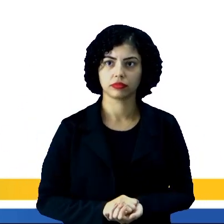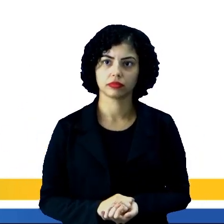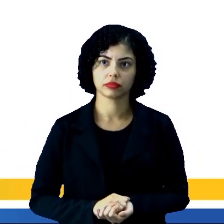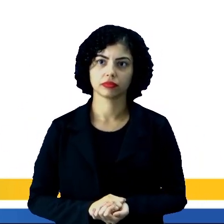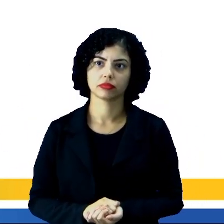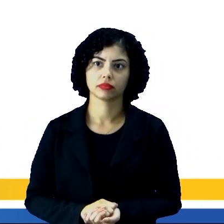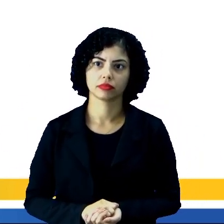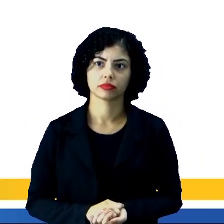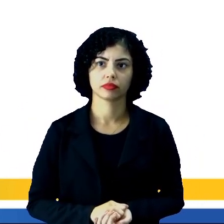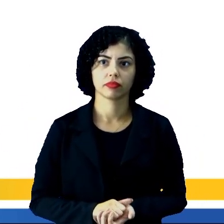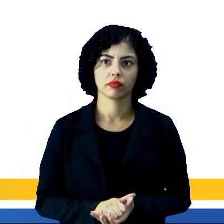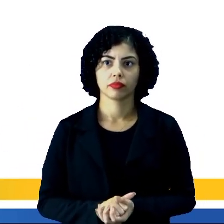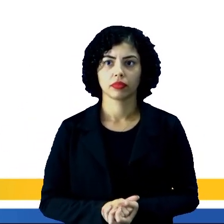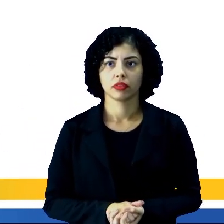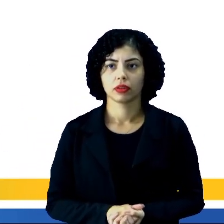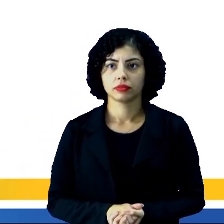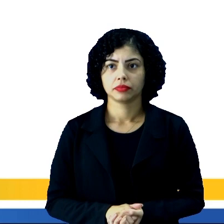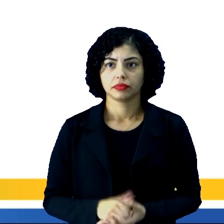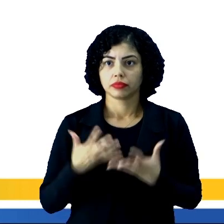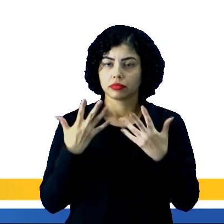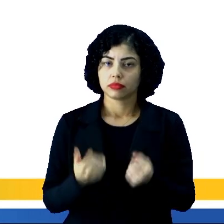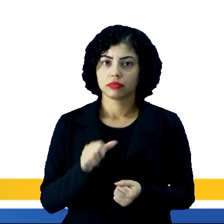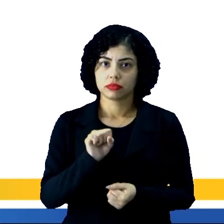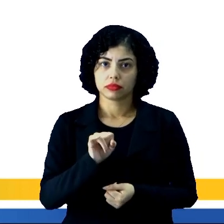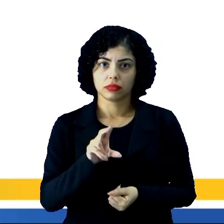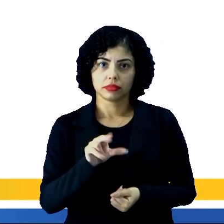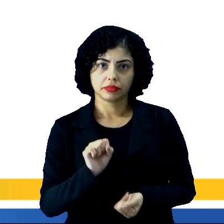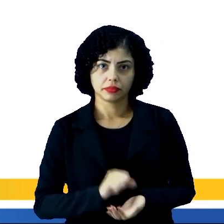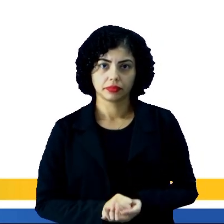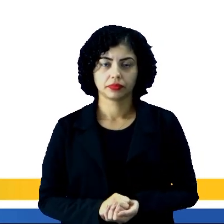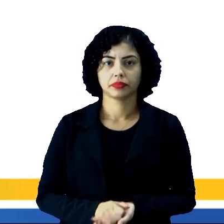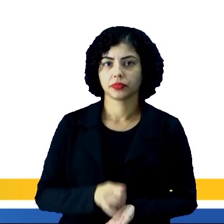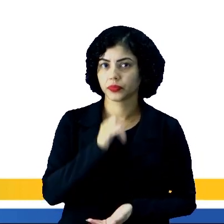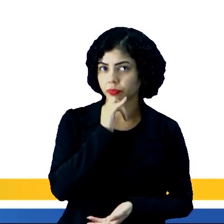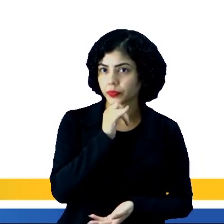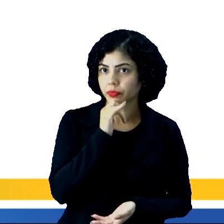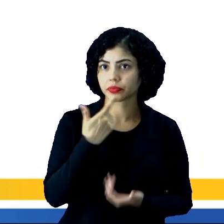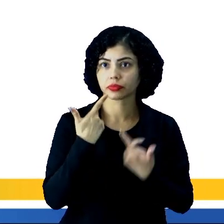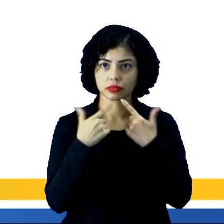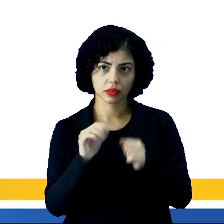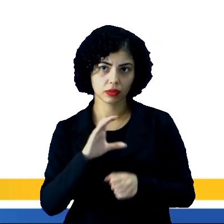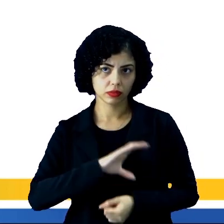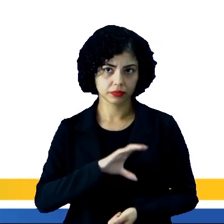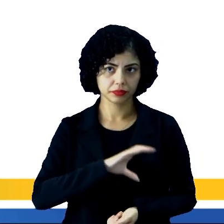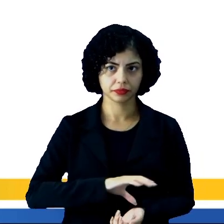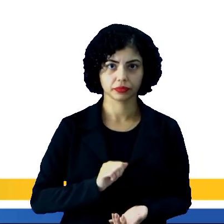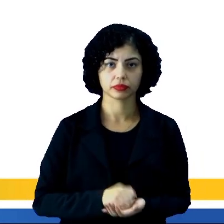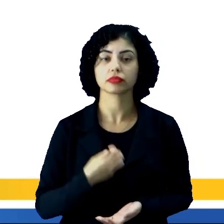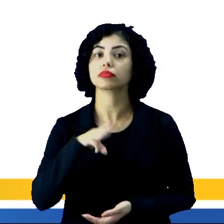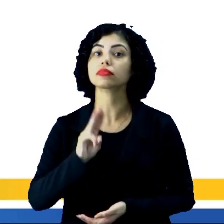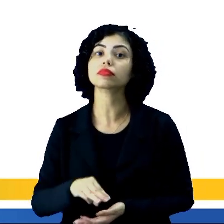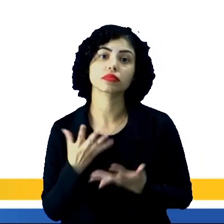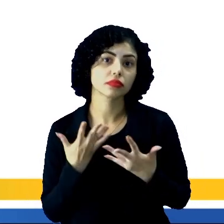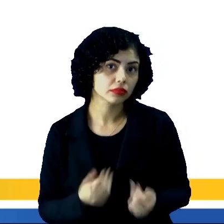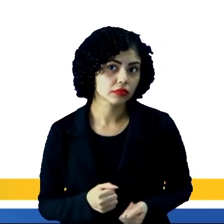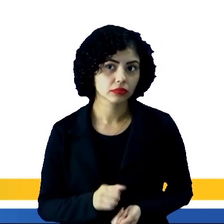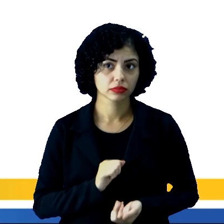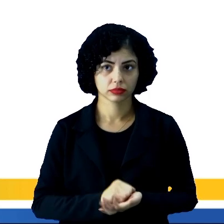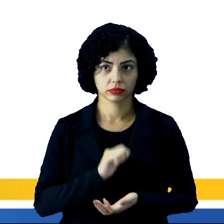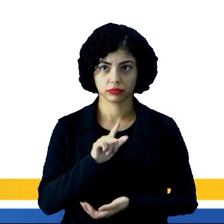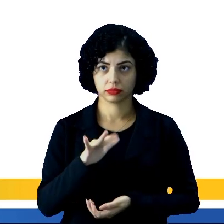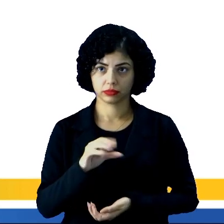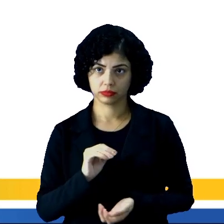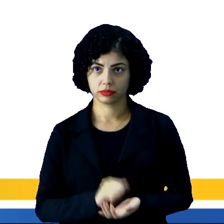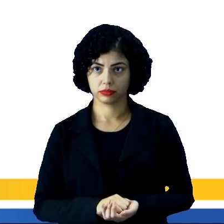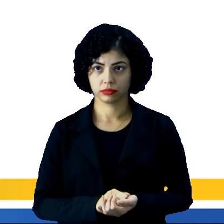né Léo foi aprovado no Sisu um exemplo aqui na língua portuguesa né quem foi aprovado no Sisu